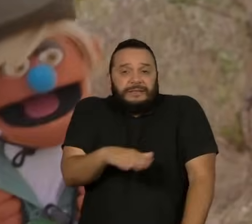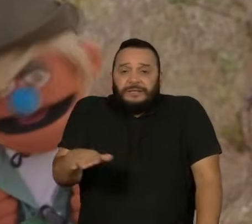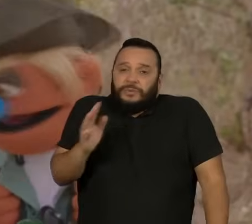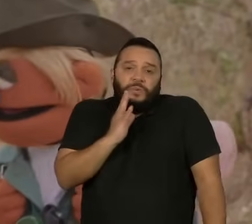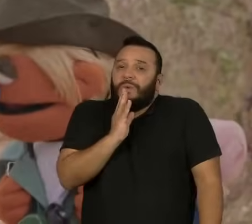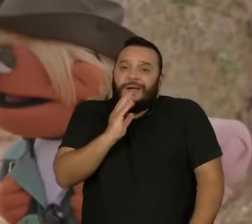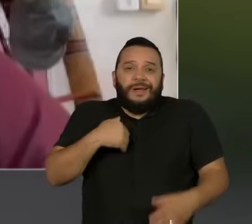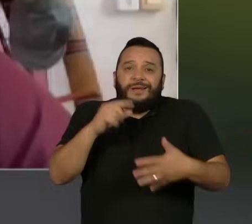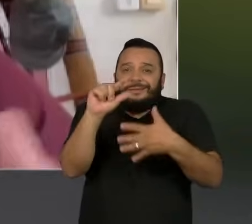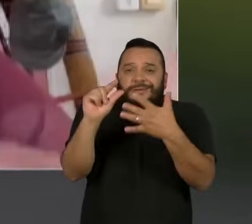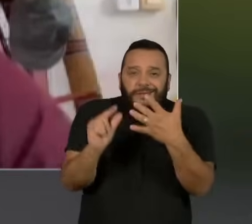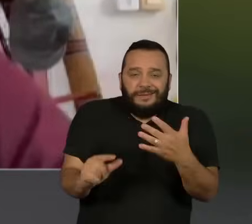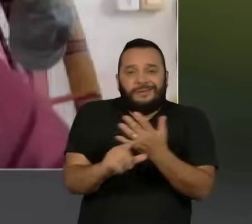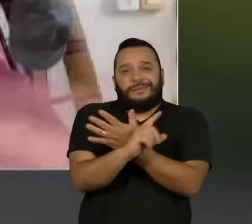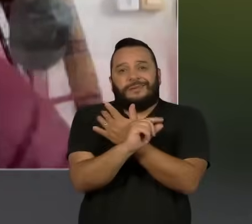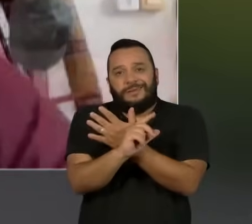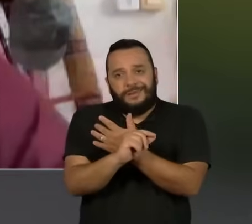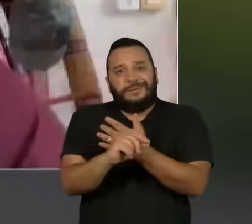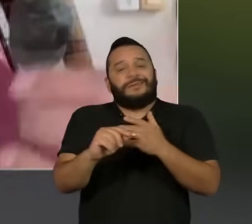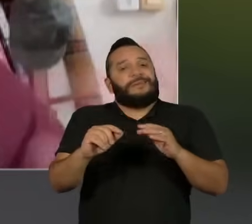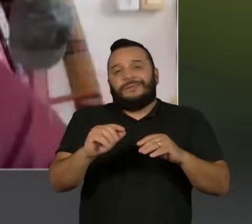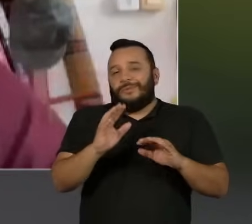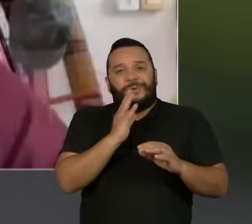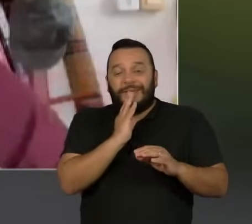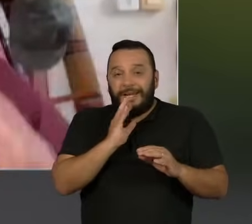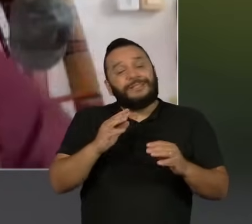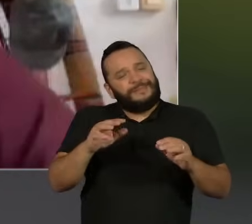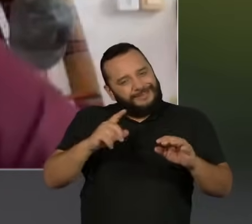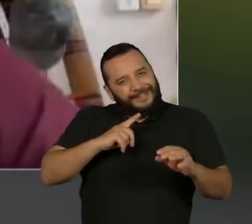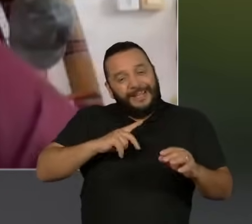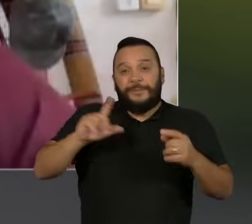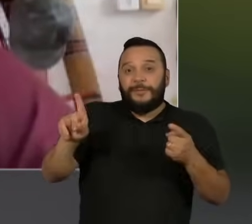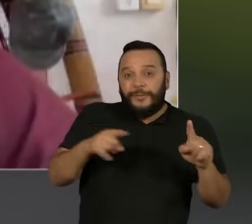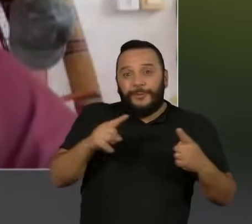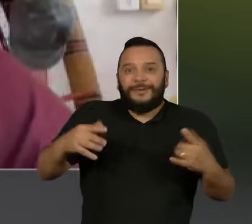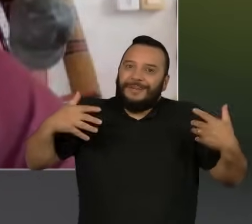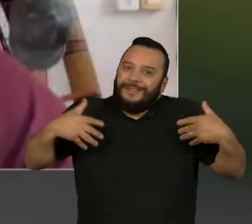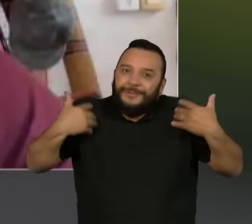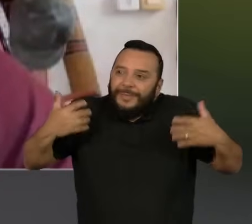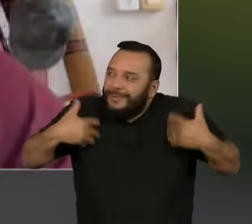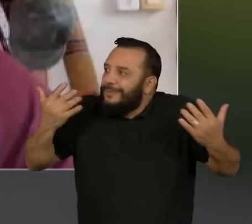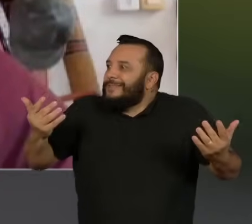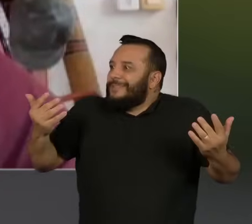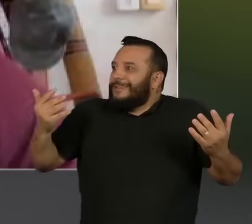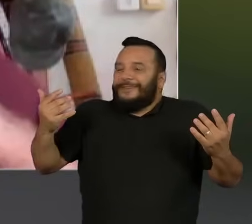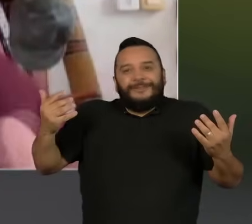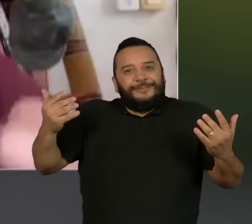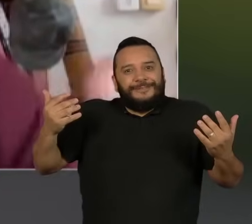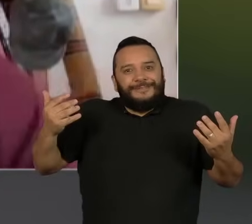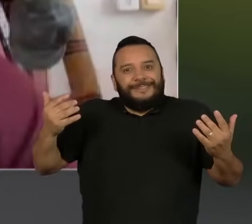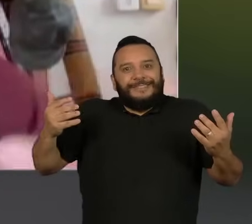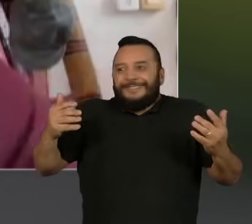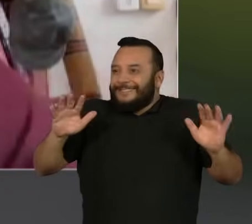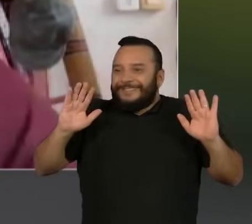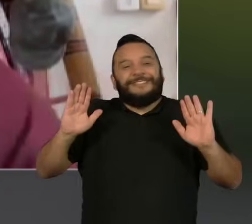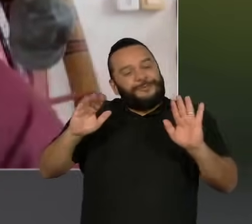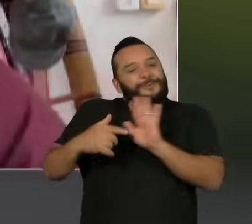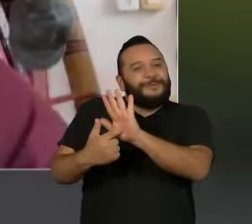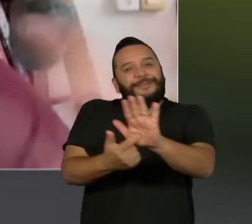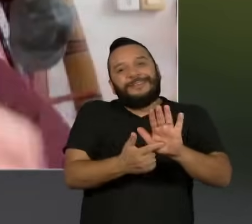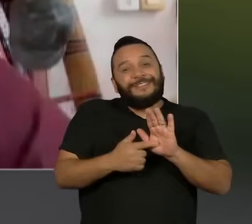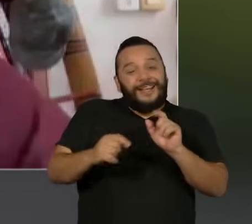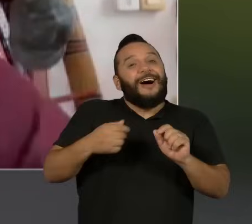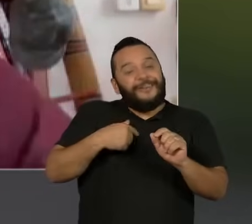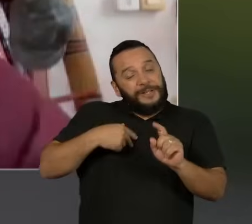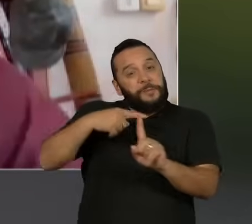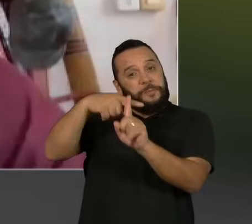gente buscou isso, principalmente, fazer algo divertido, com música, com animação, fazer algo que também trouxesse essa mensagem ambiental,